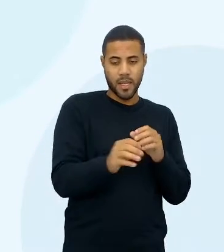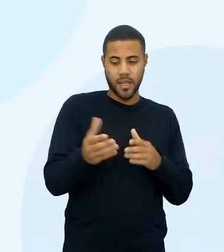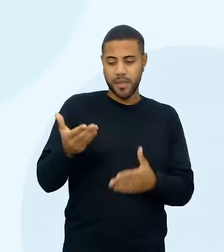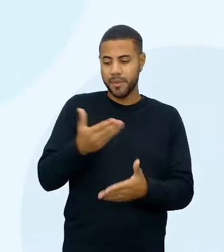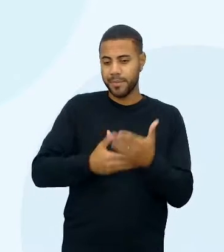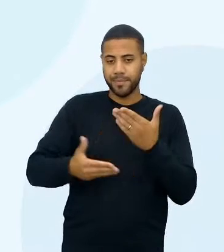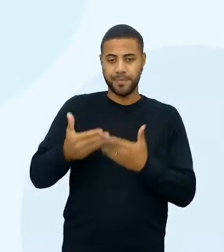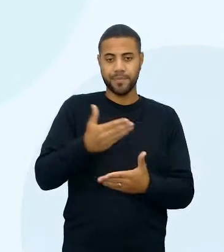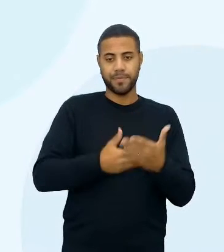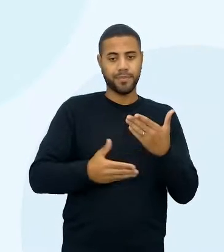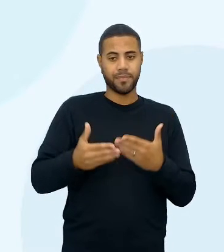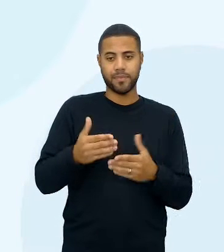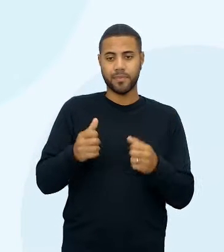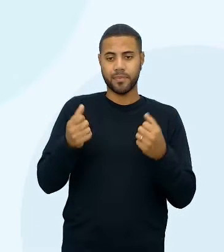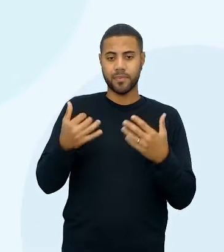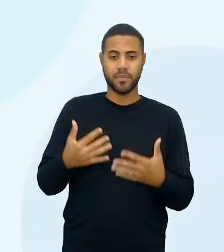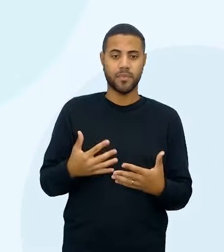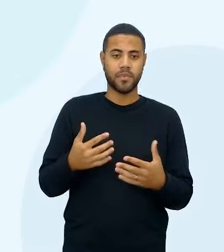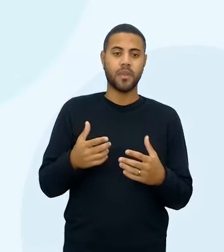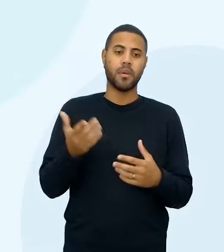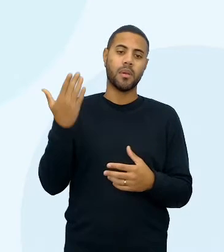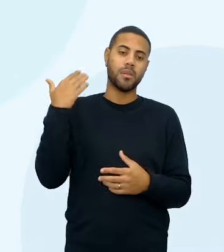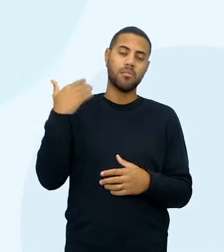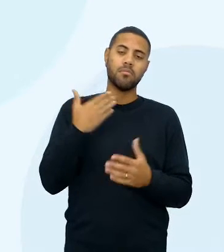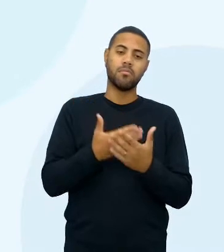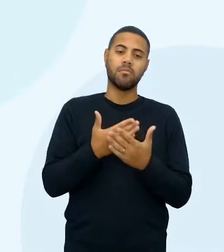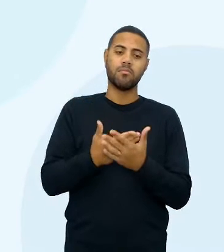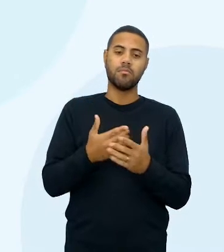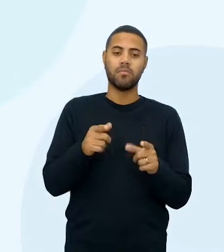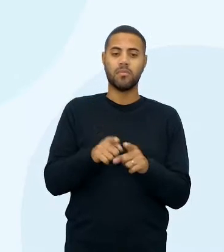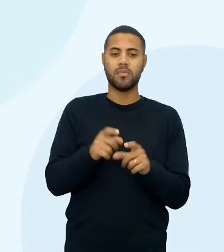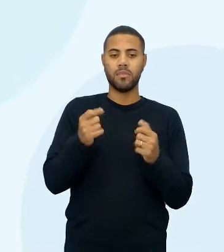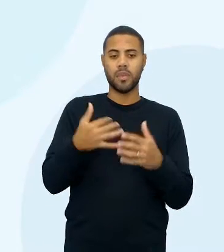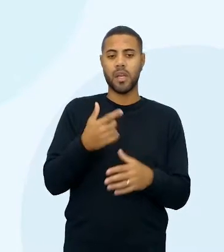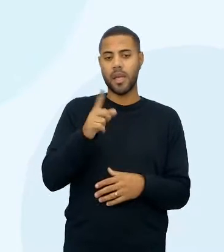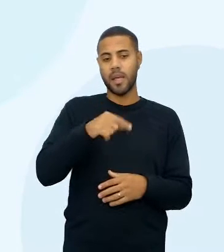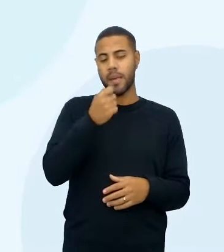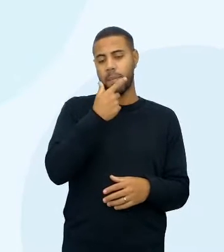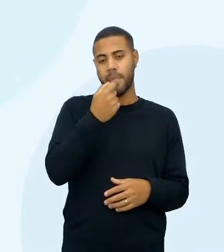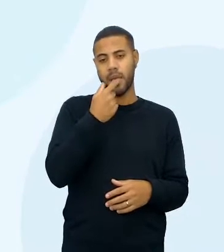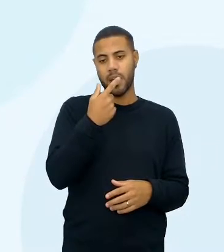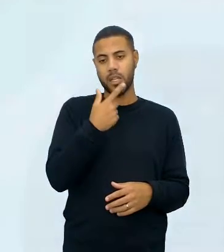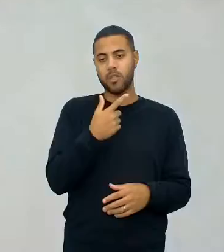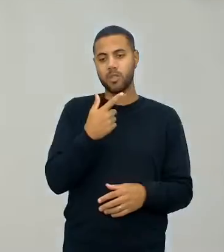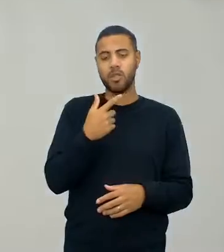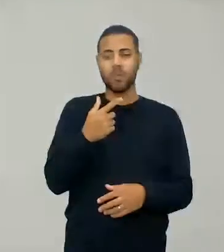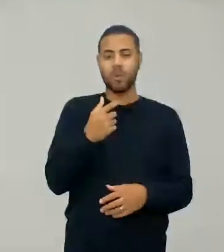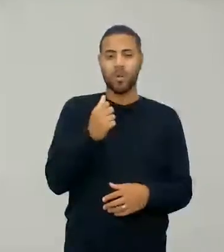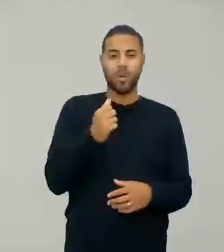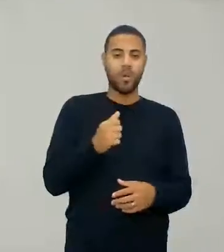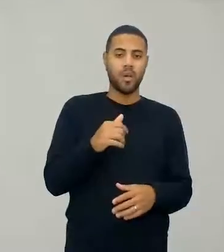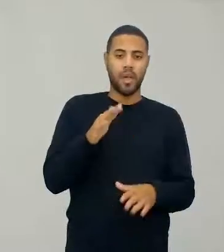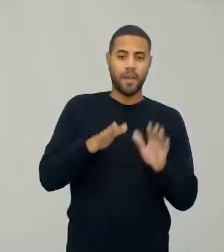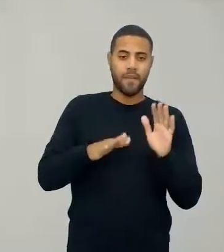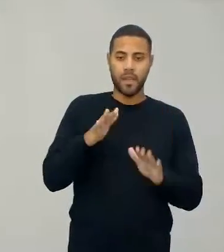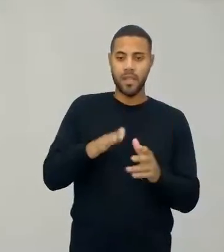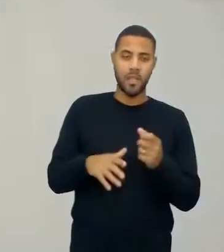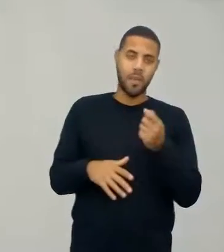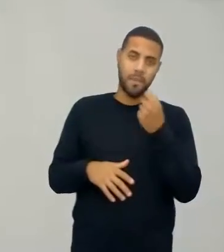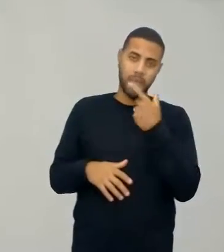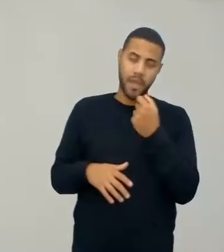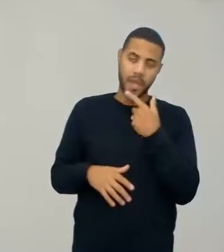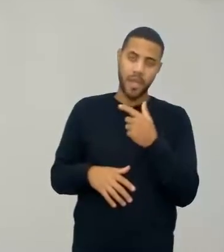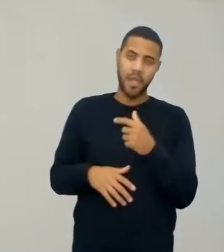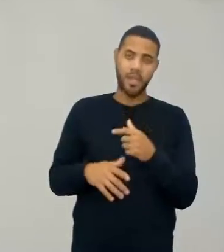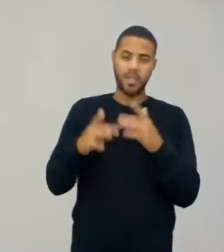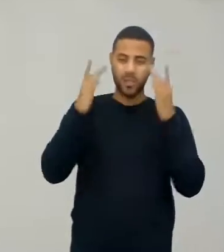O que são fármacos? Relembrando aí da última aula. Medicamentos, né? Aqueles medicamentos que a gente consome, aquele medicamento